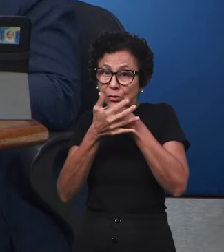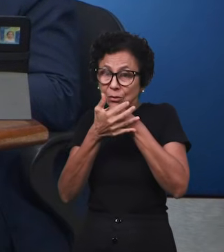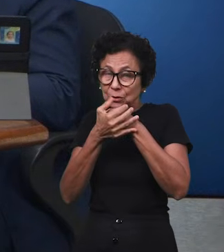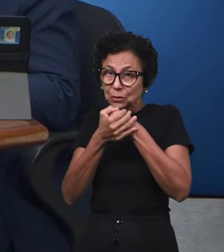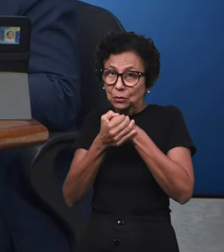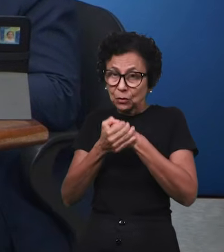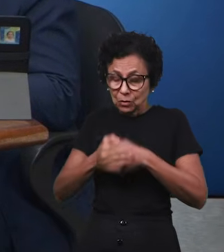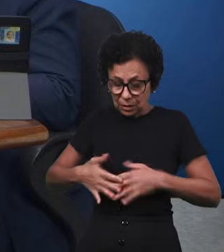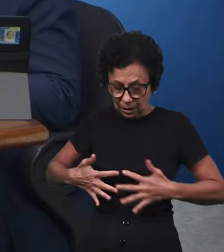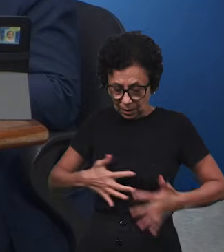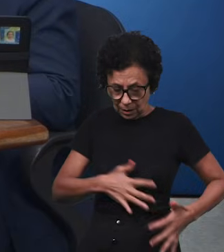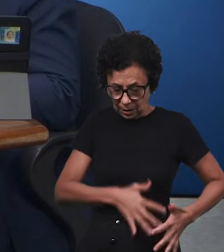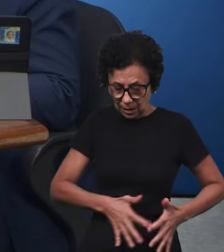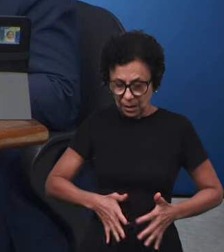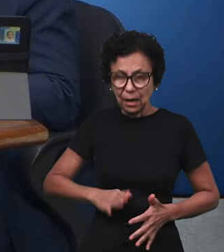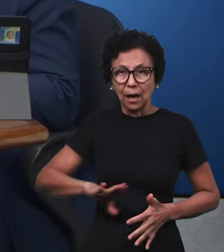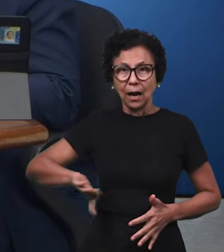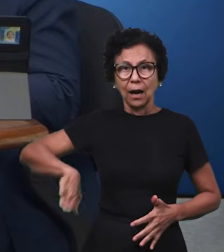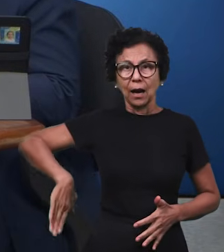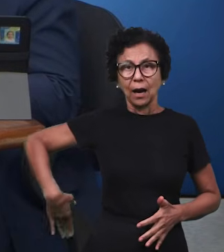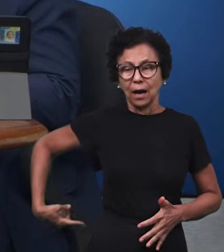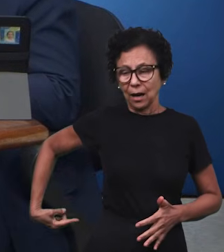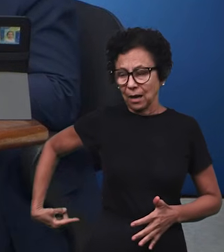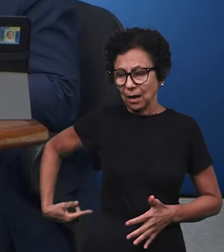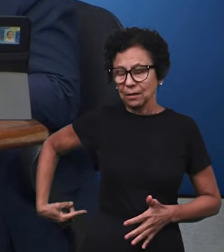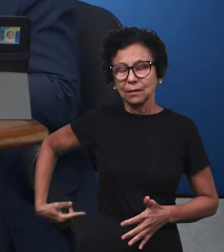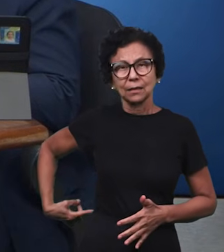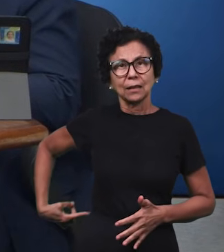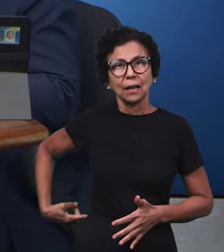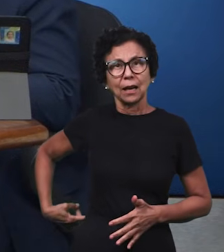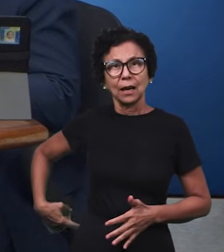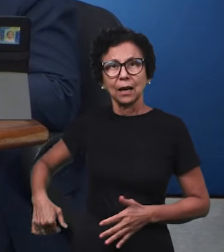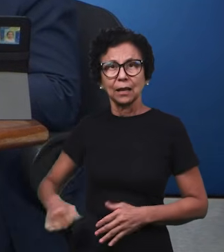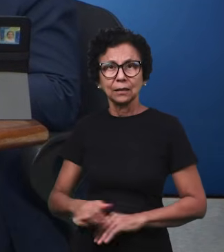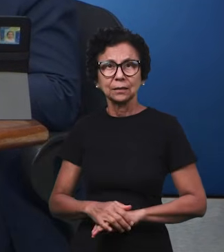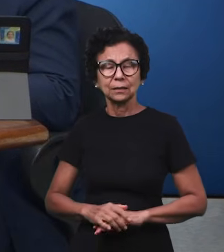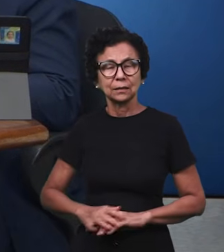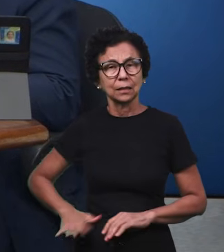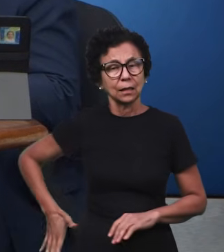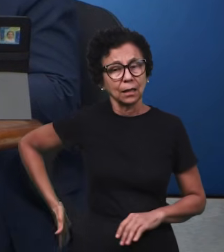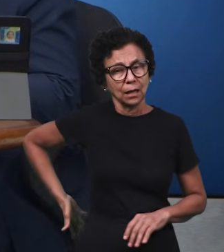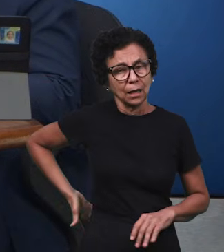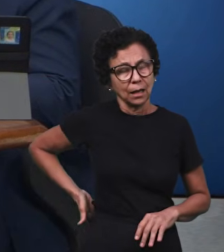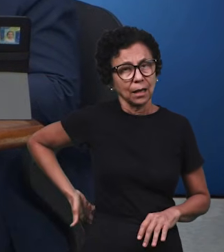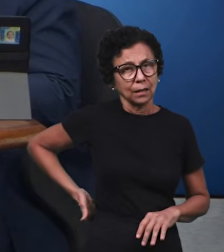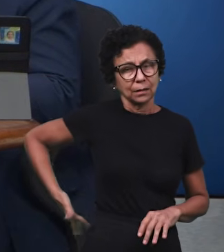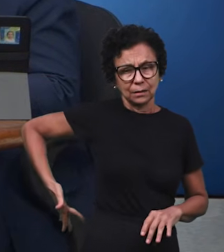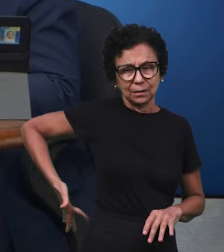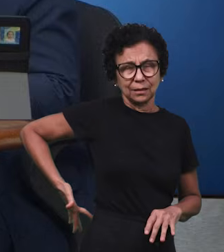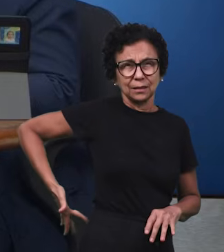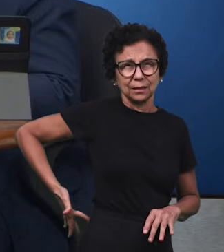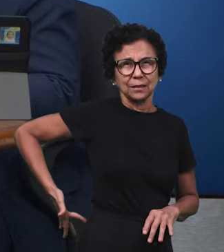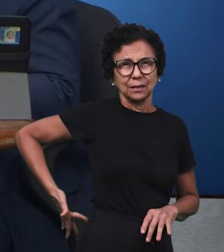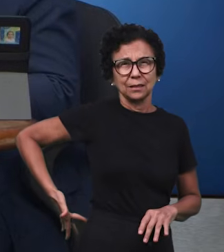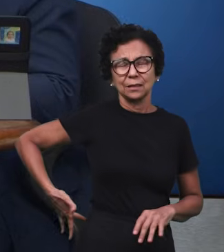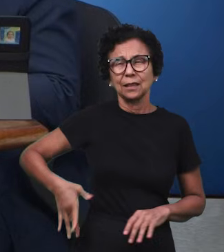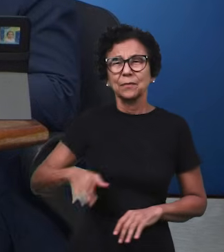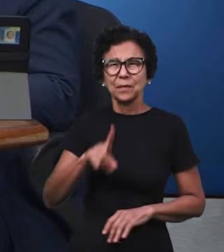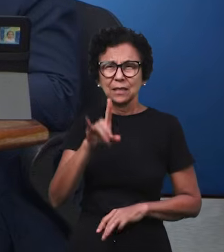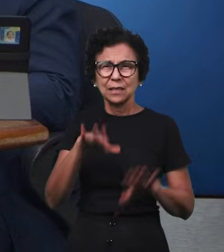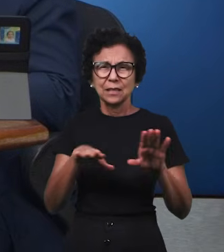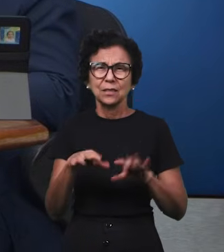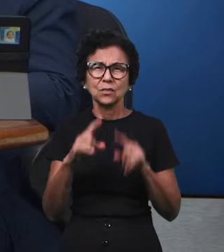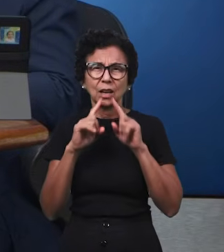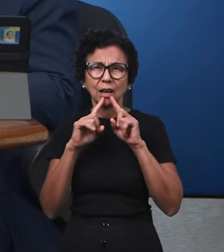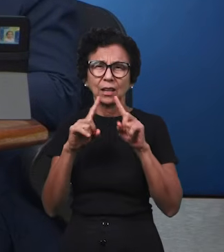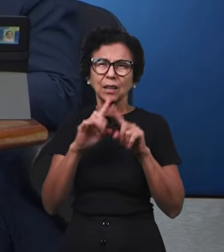abdominal, mas na região atrás do intestino, na região retroperitoneal, encostado aqui. Por isso, quando a gente fala que tem